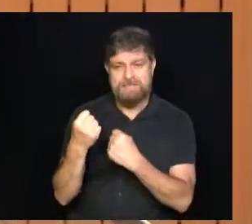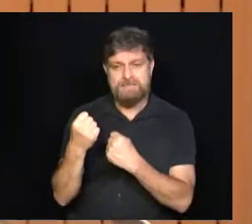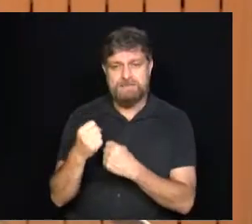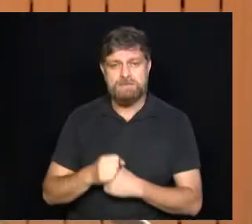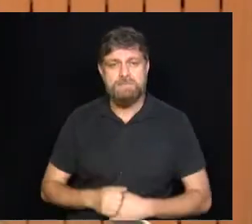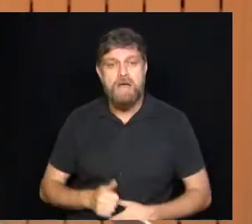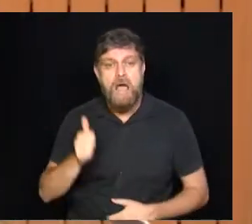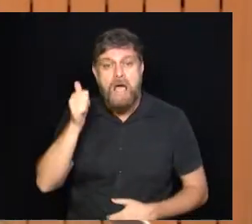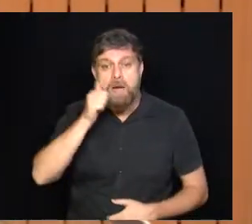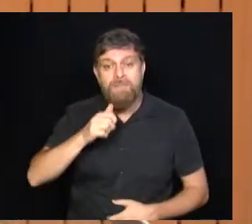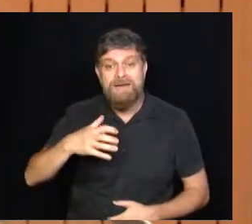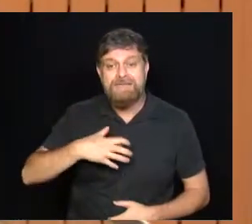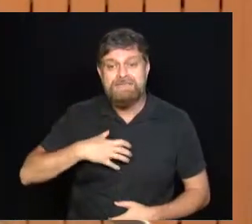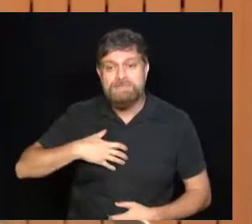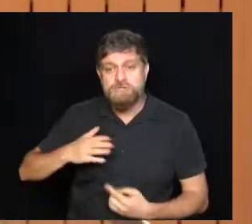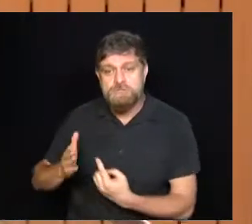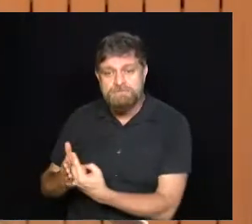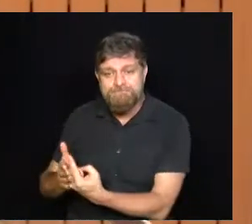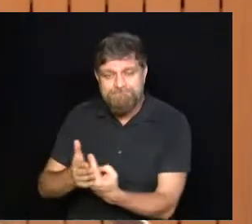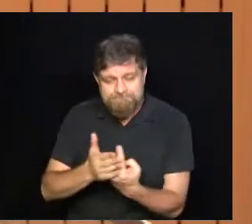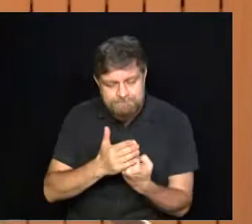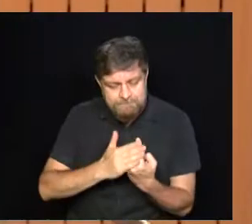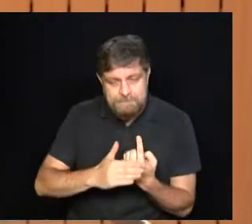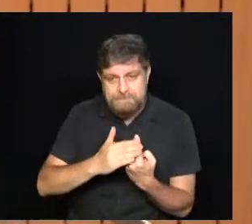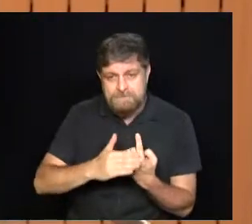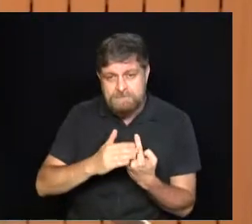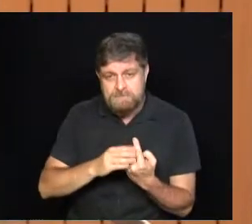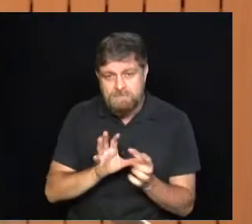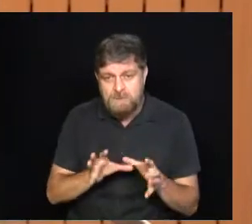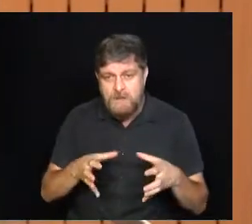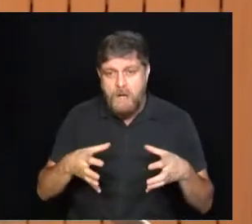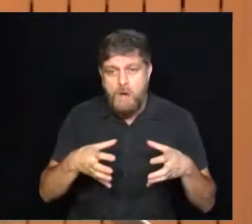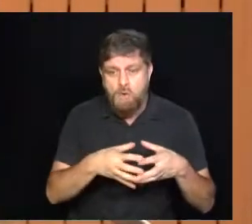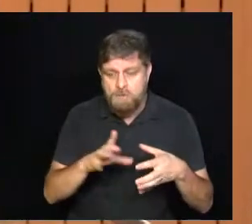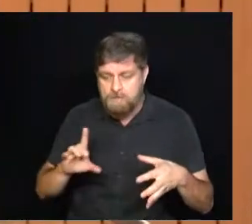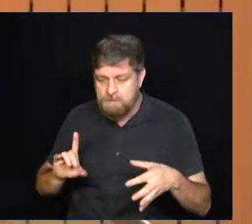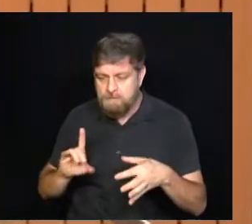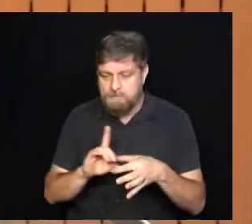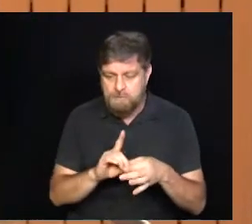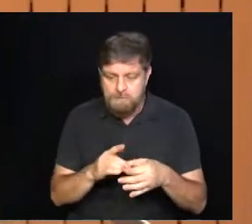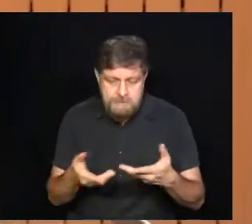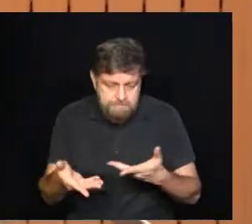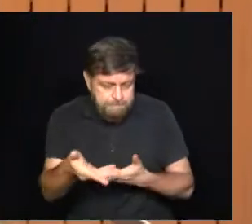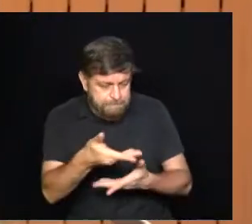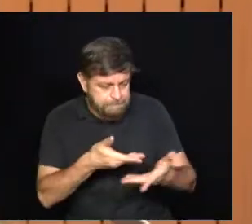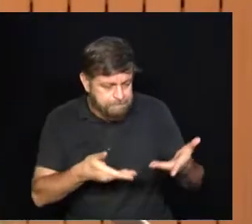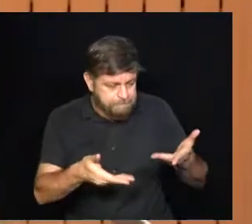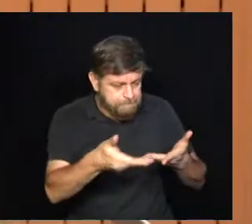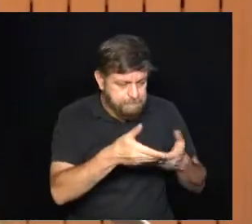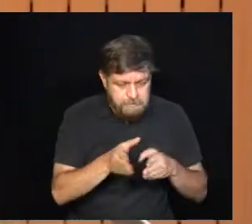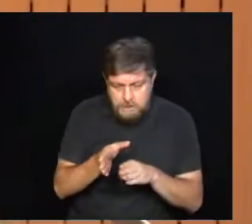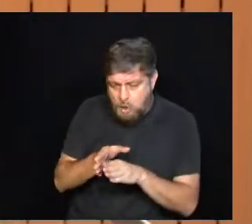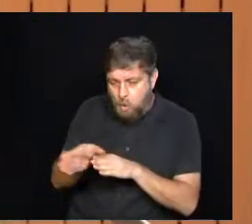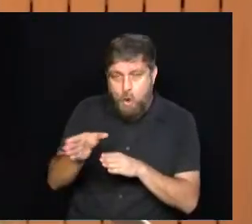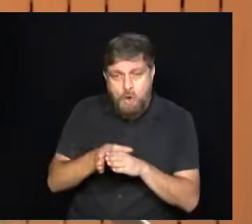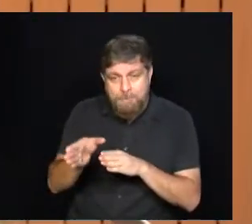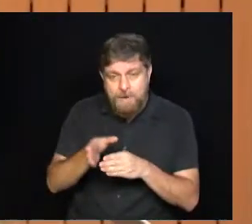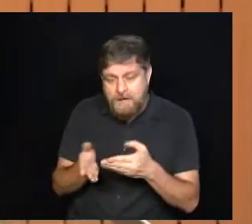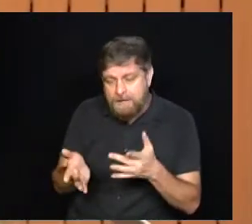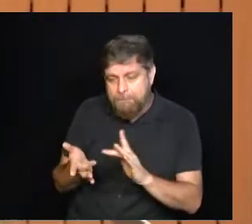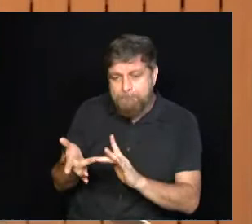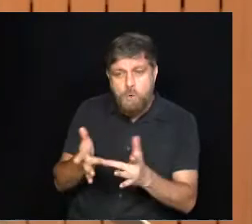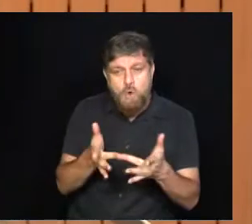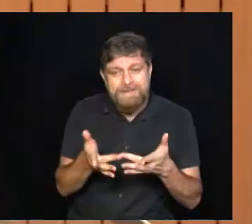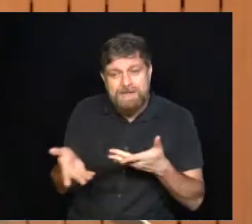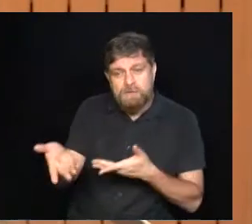sintam acolhidas, para que elas pertençam de grupos de trocas, de orientação, de convívio, porque a